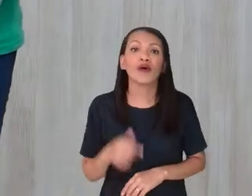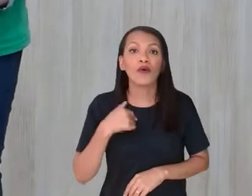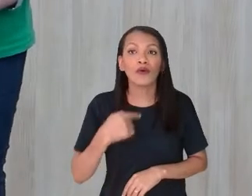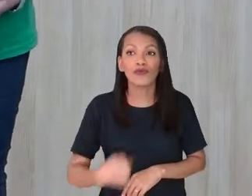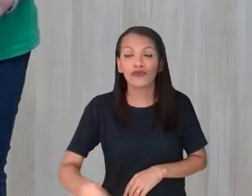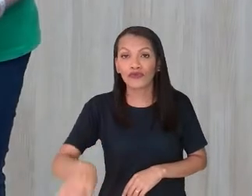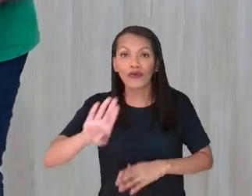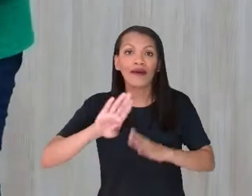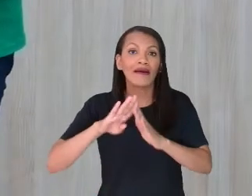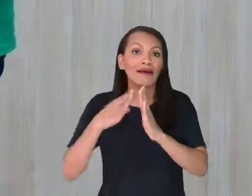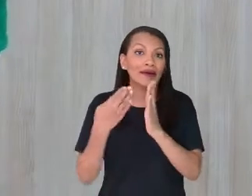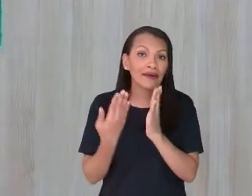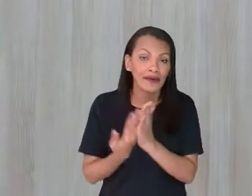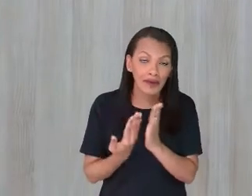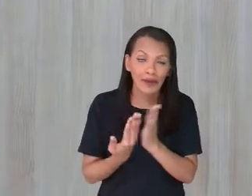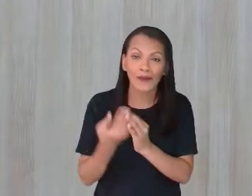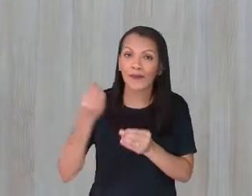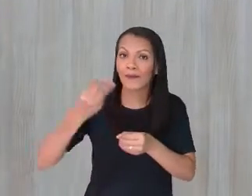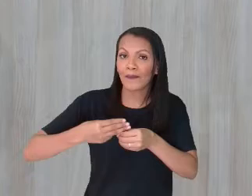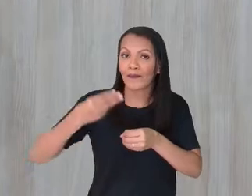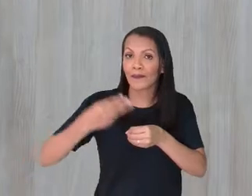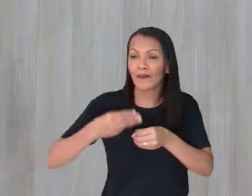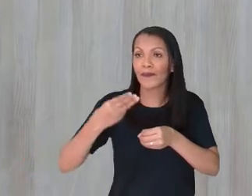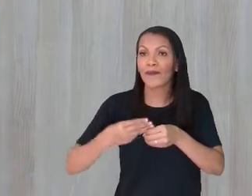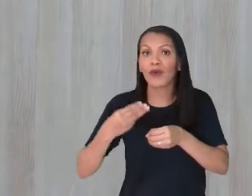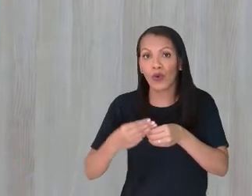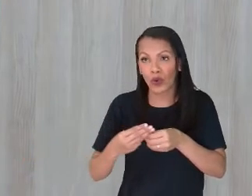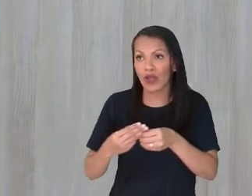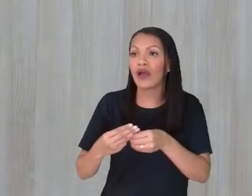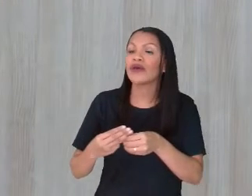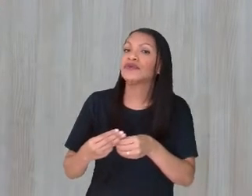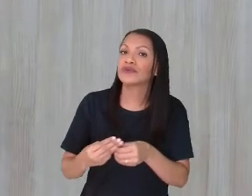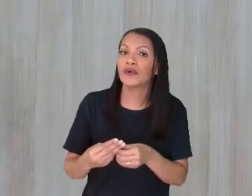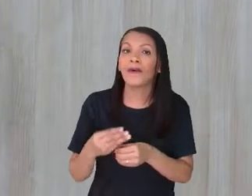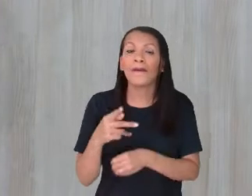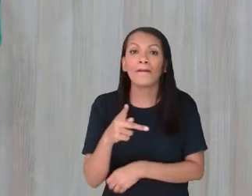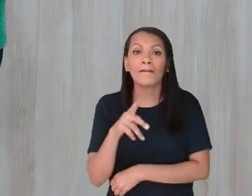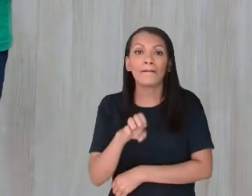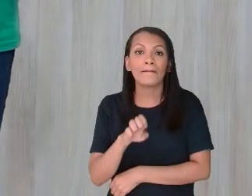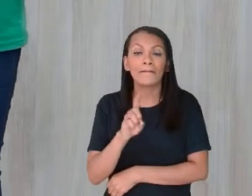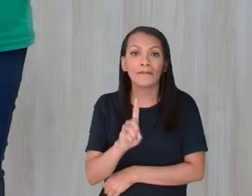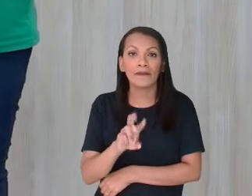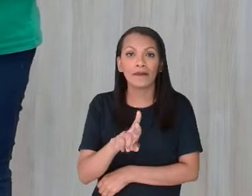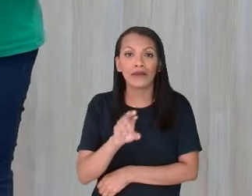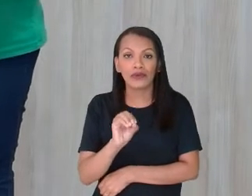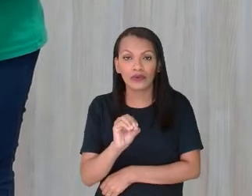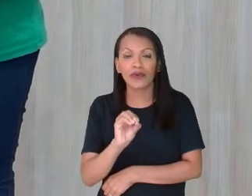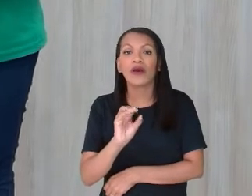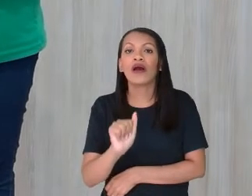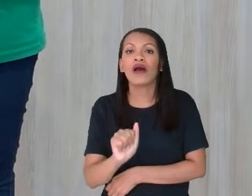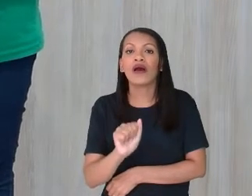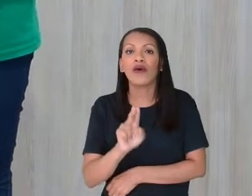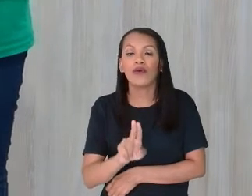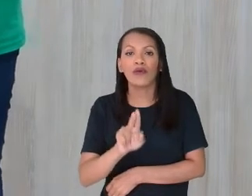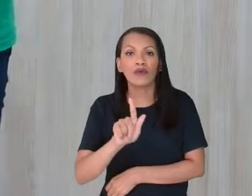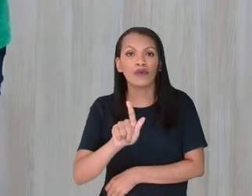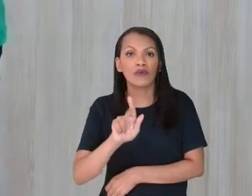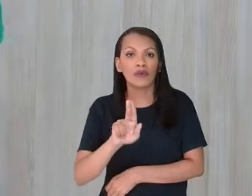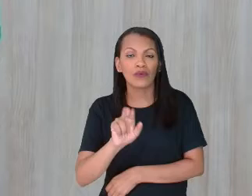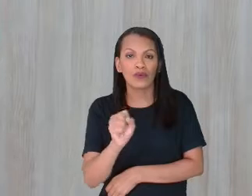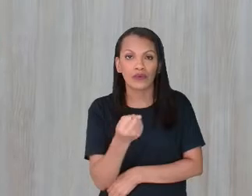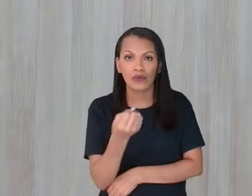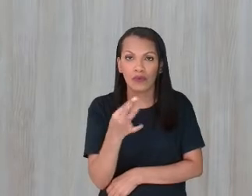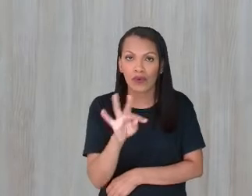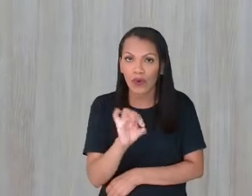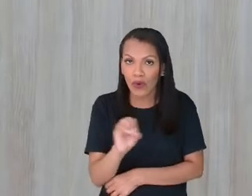até a Escola Municipal em Tempo Integral, Pedro Augusto, né? E aí eu já dou aqui, né, o meu